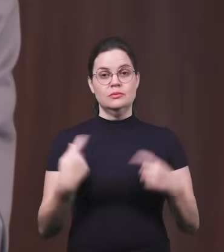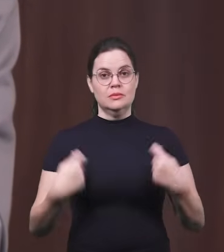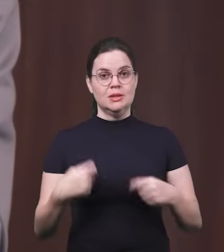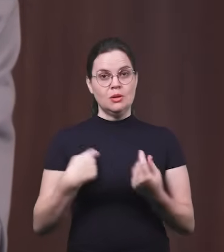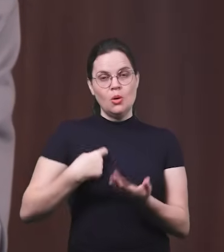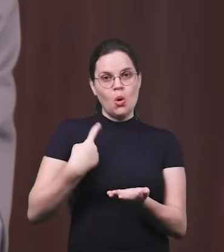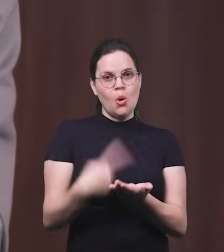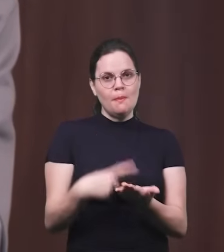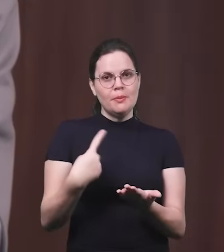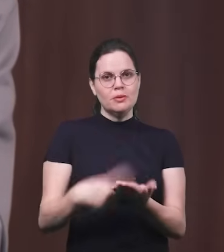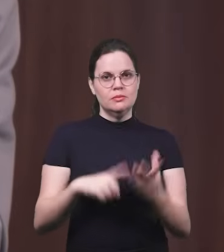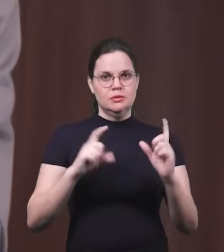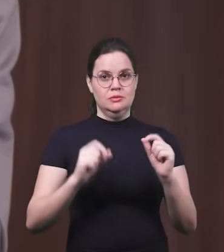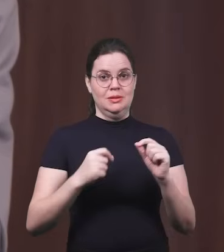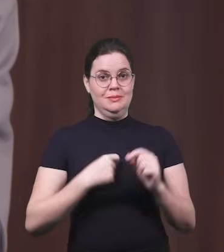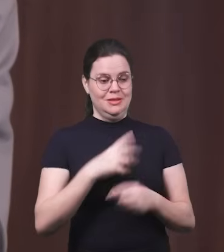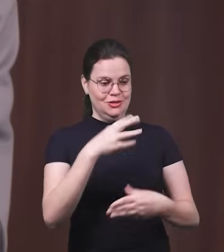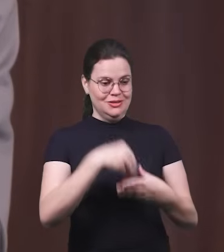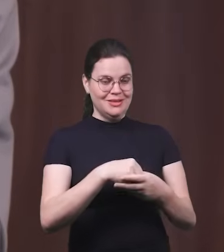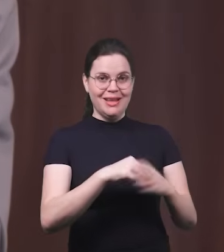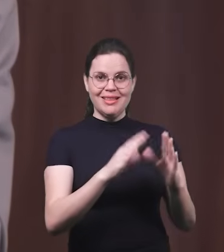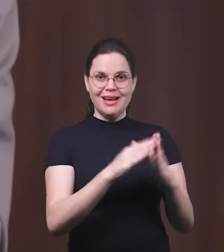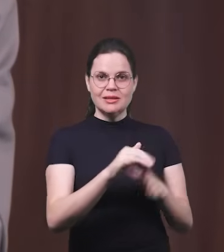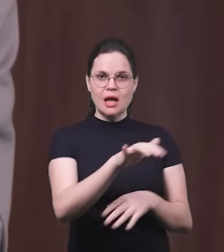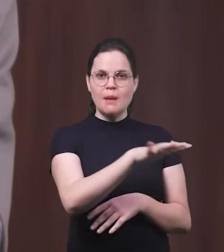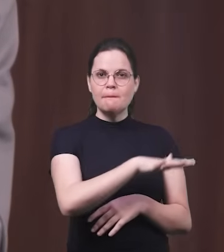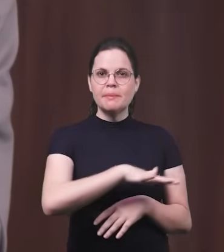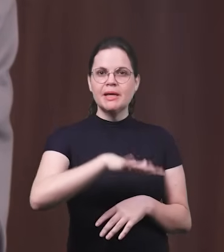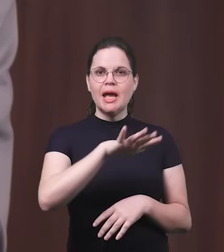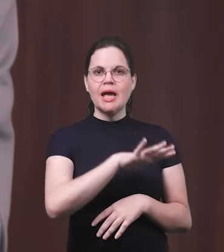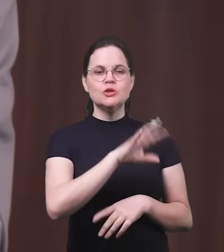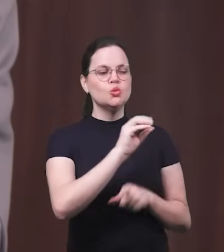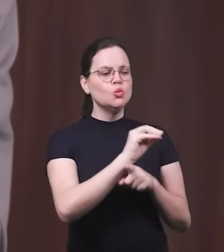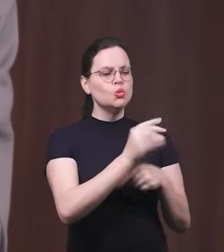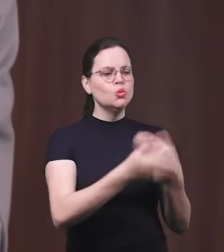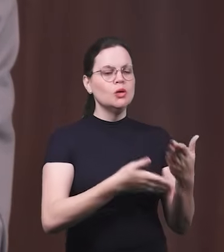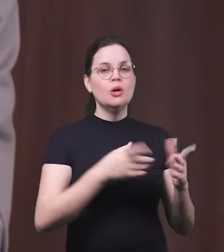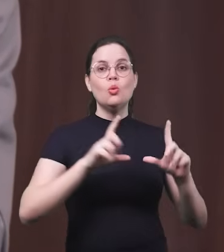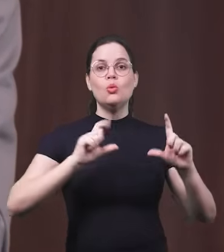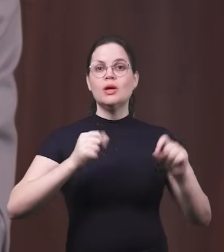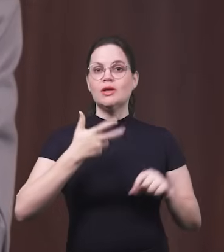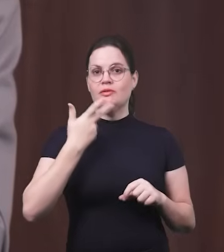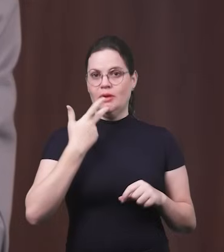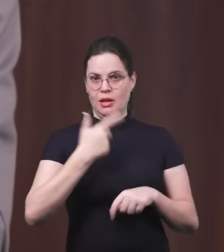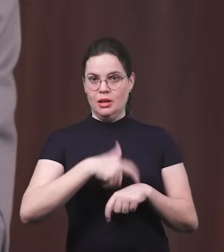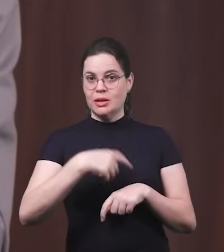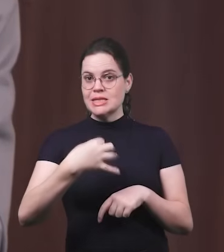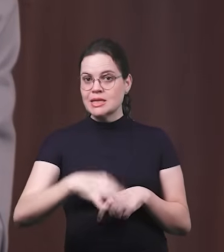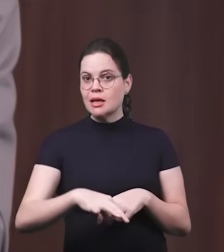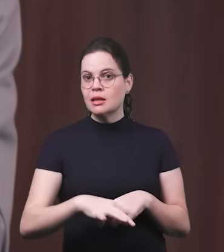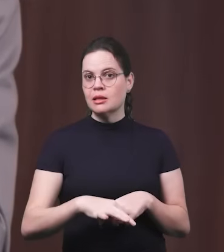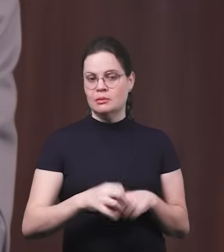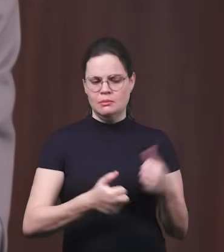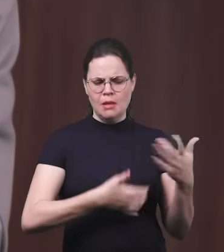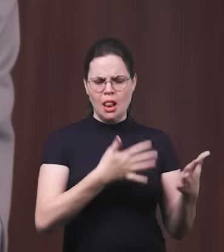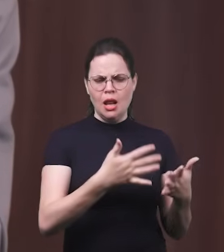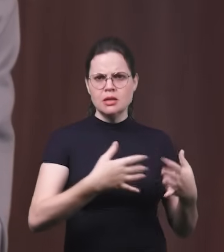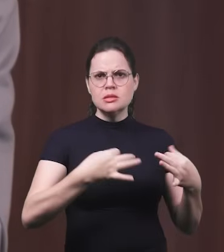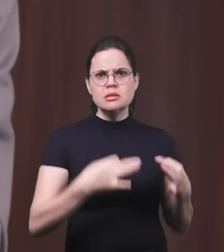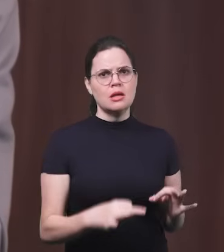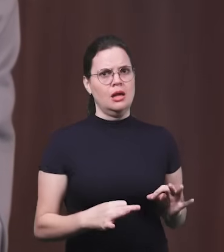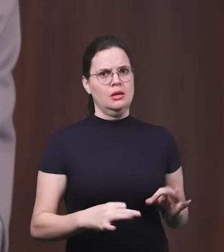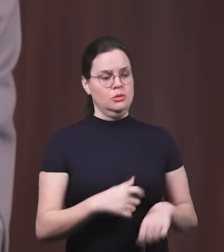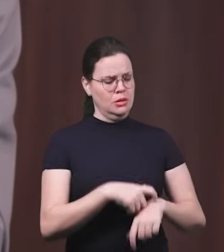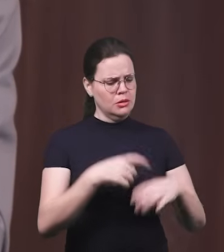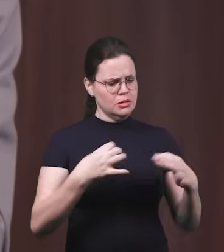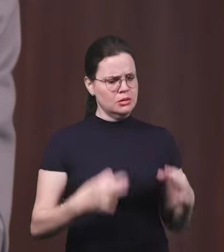em preservar o ambiente do lar, em saber Muito o bom. que falar na hora certa. E isso é um ponto muito